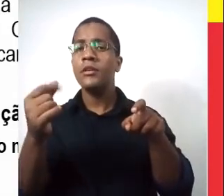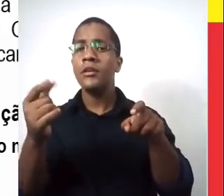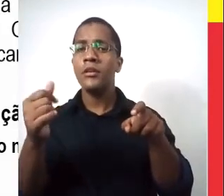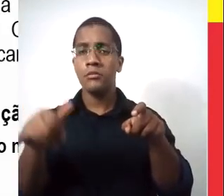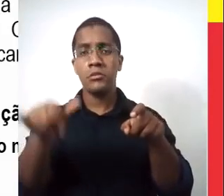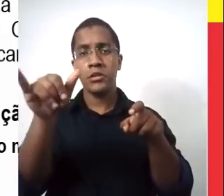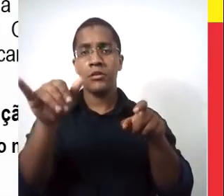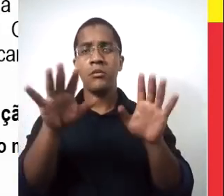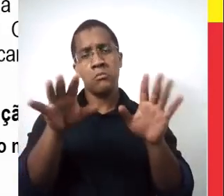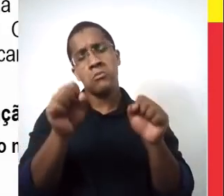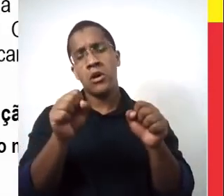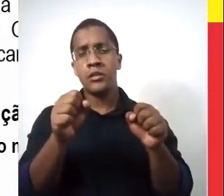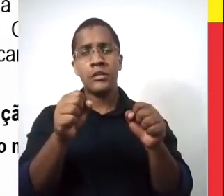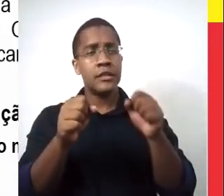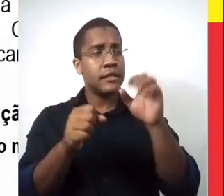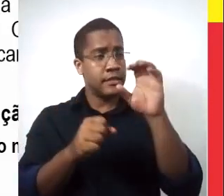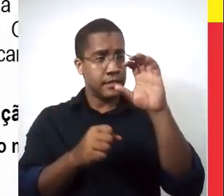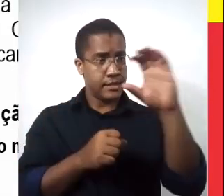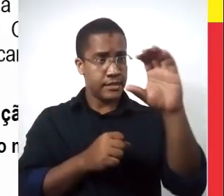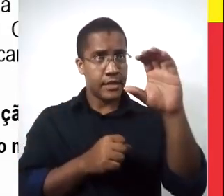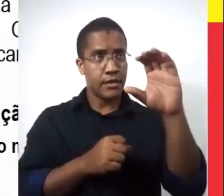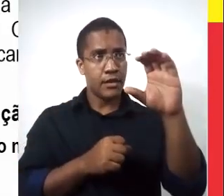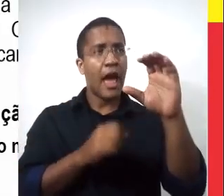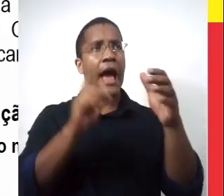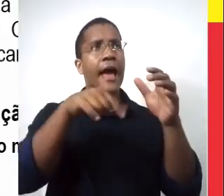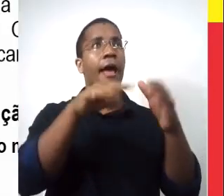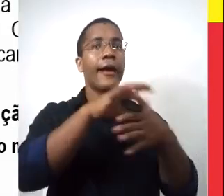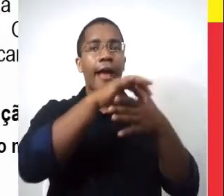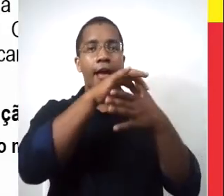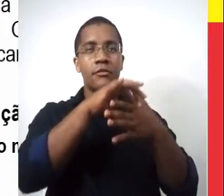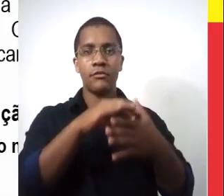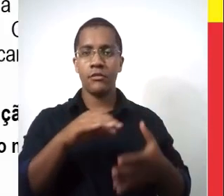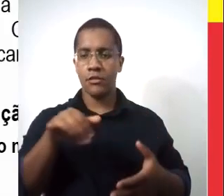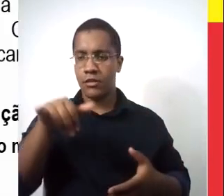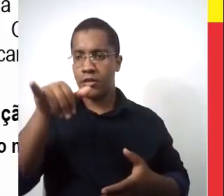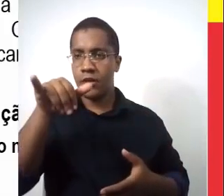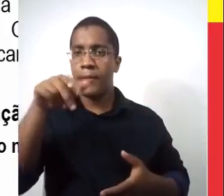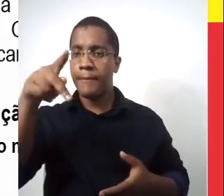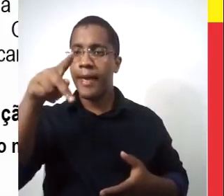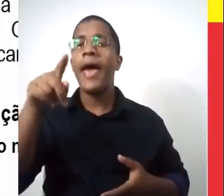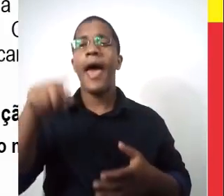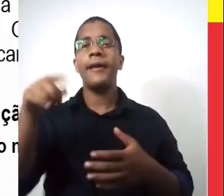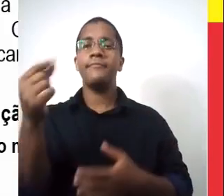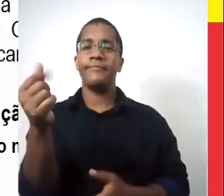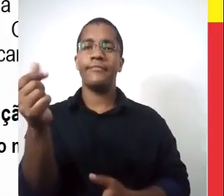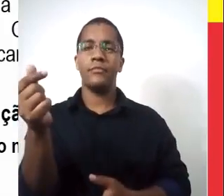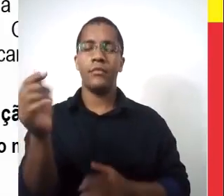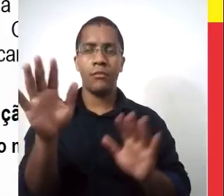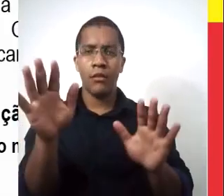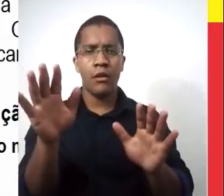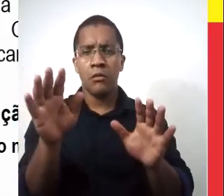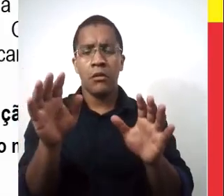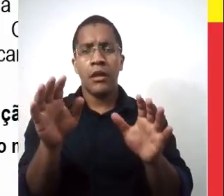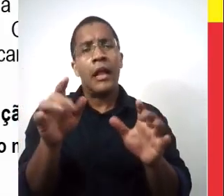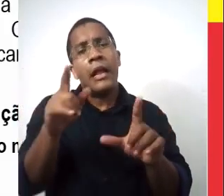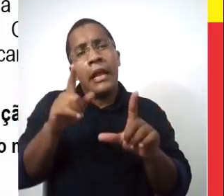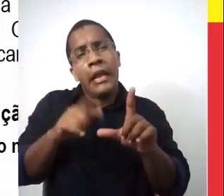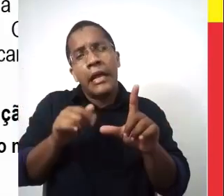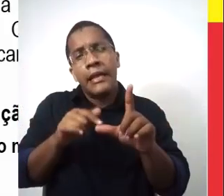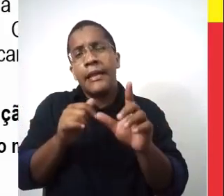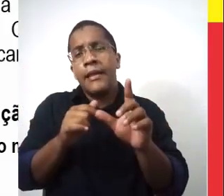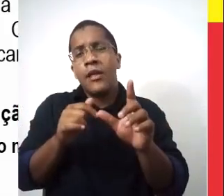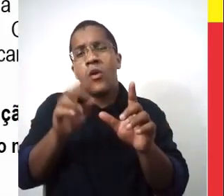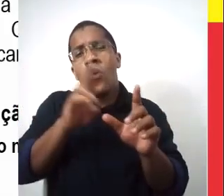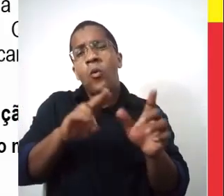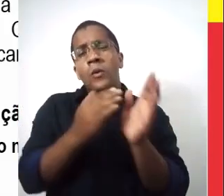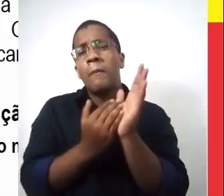preço. Fique à vontade, mas a gente usa mais as letras X, Y e Z. Mas você pode colocar qualquer uma letra. Então,